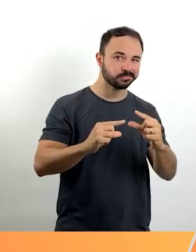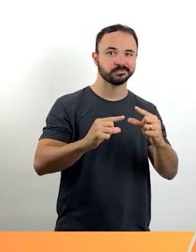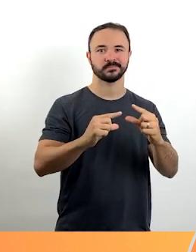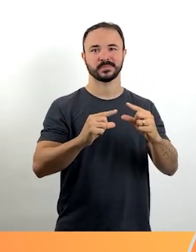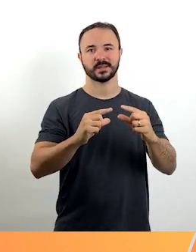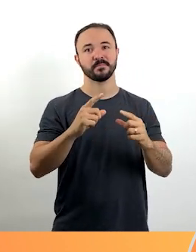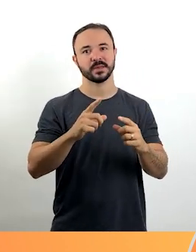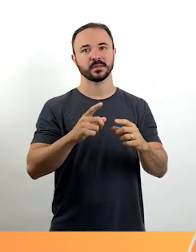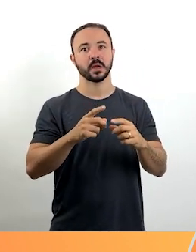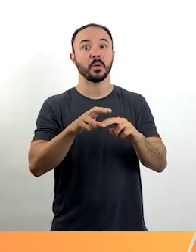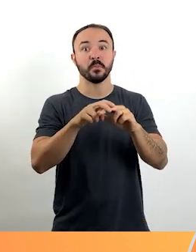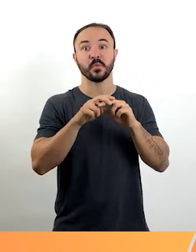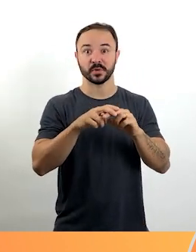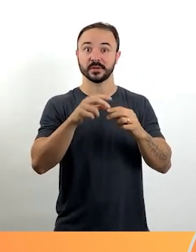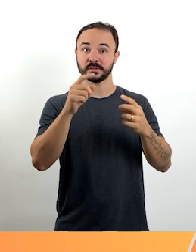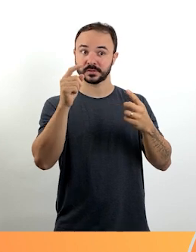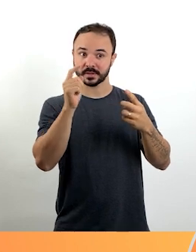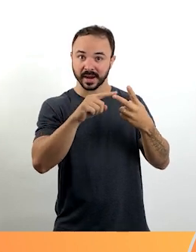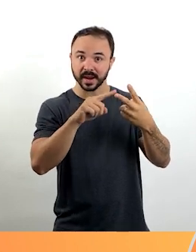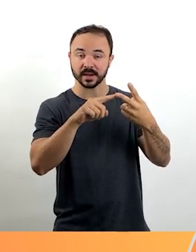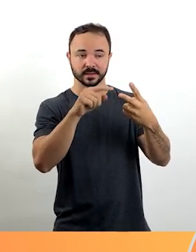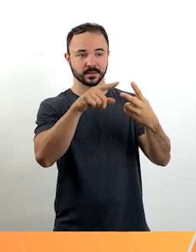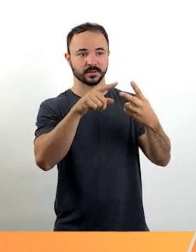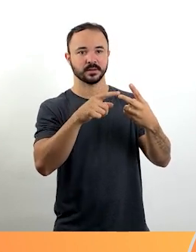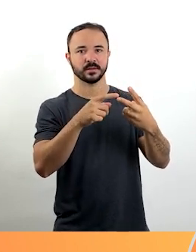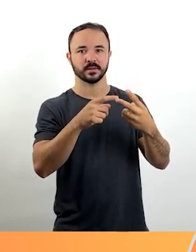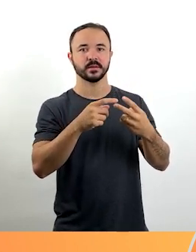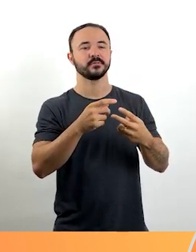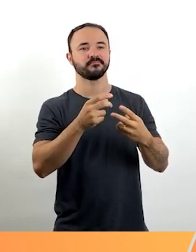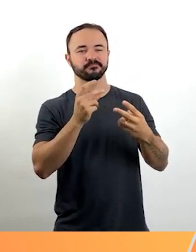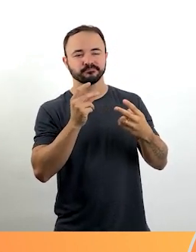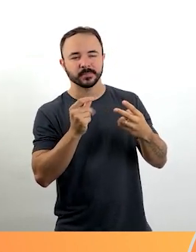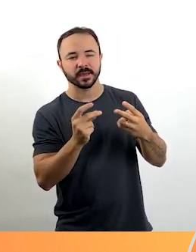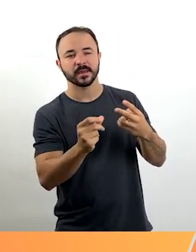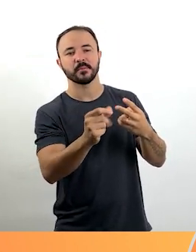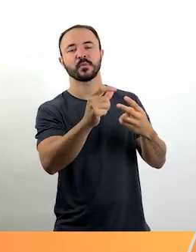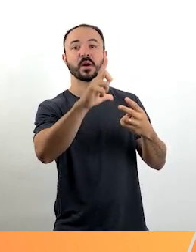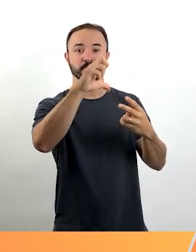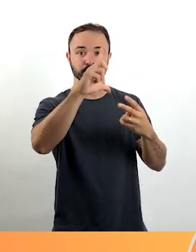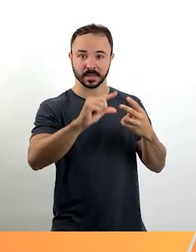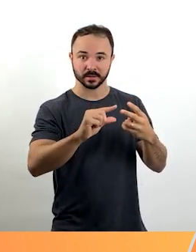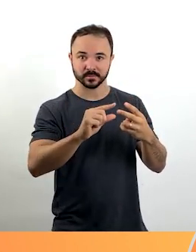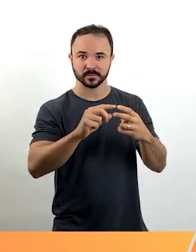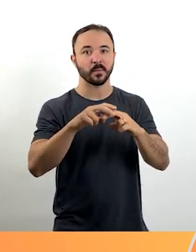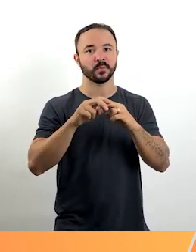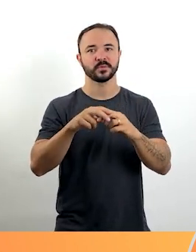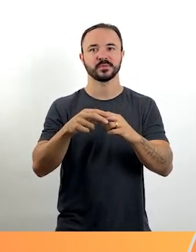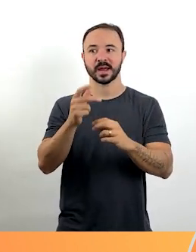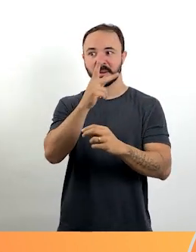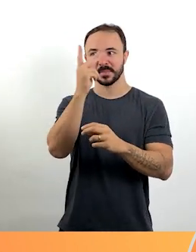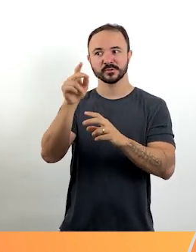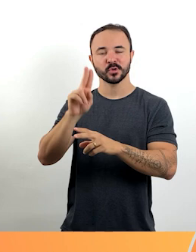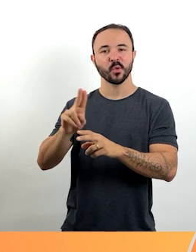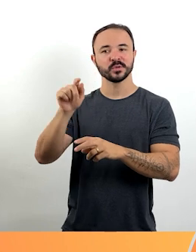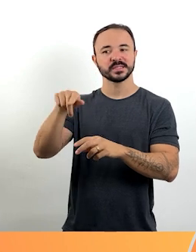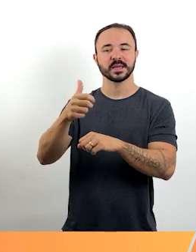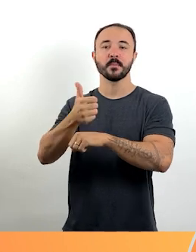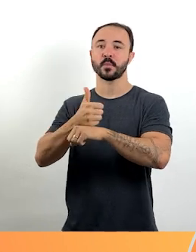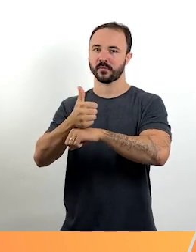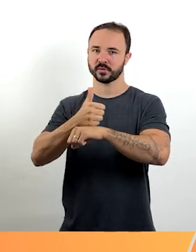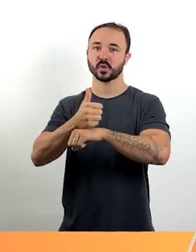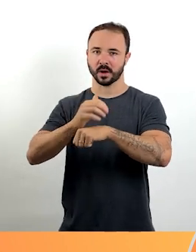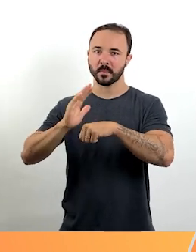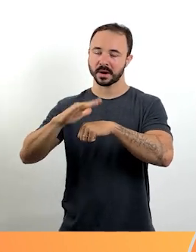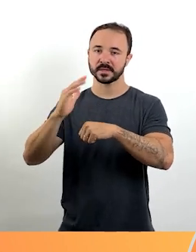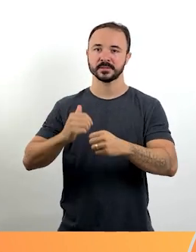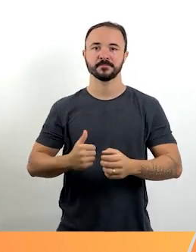é utilizada mais por atletas profissionais, em seus treinos, em suas competições. Um outro implemento a